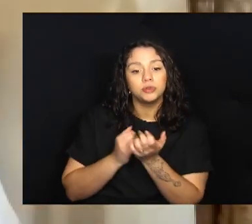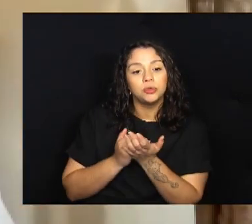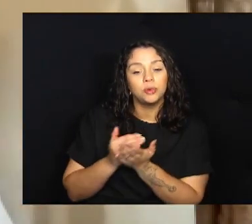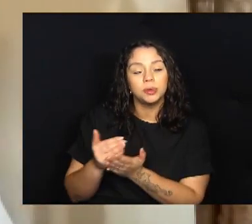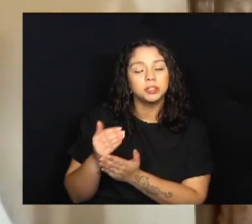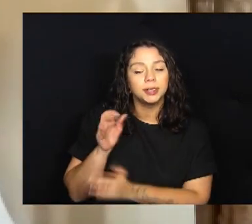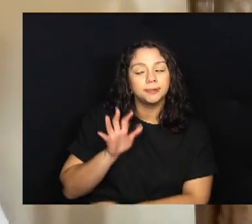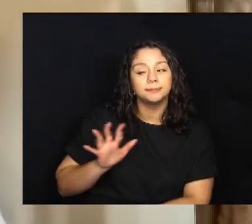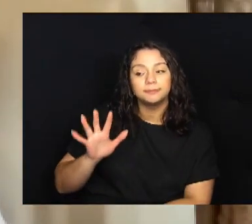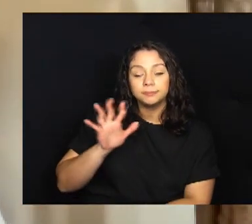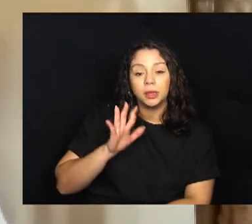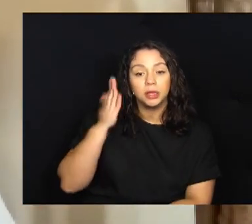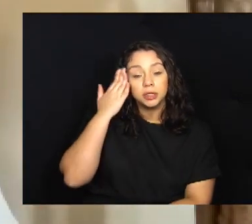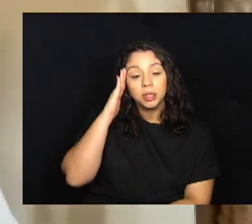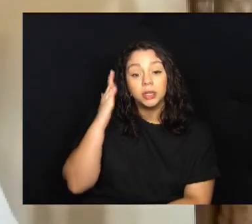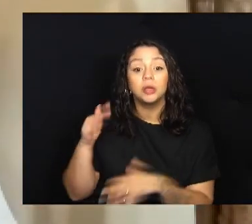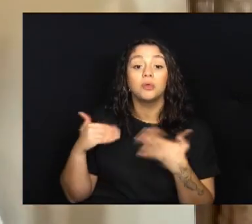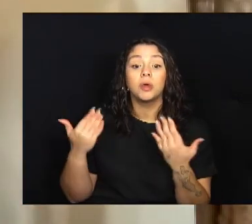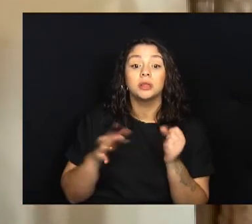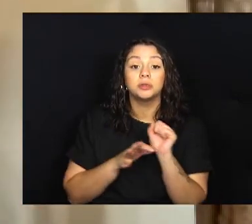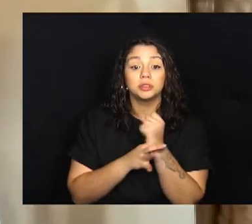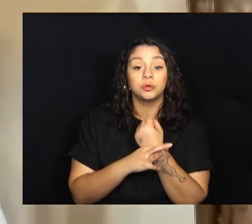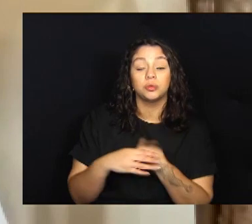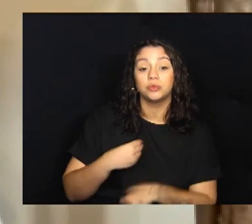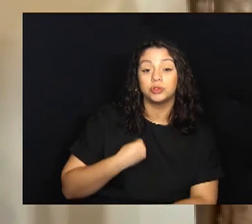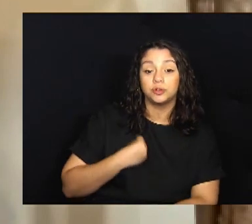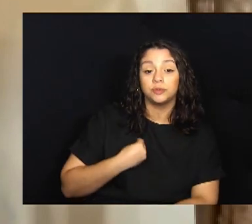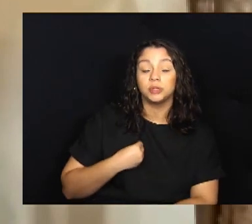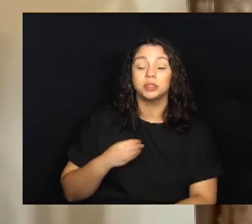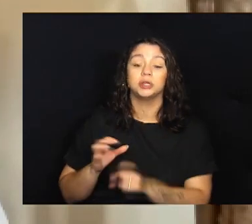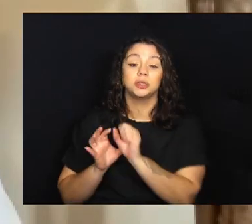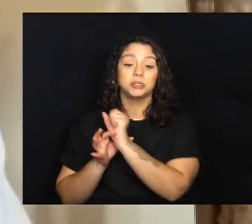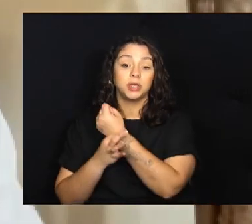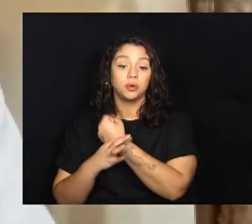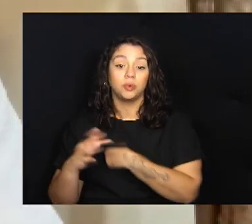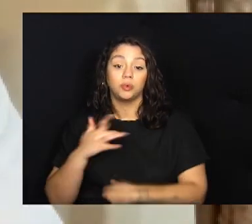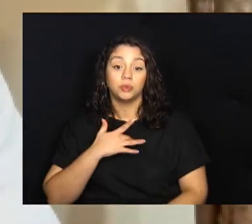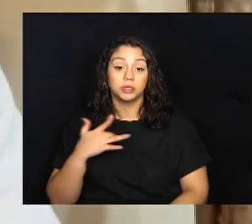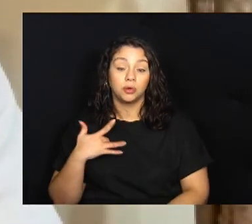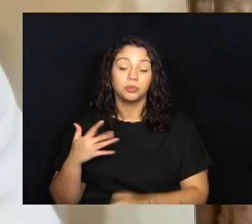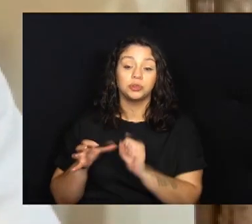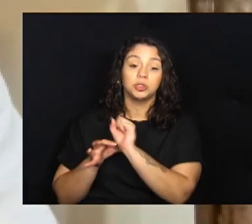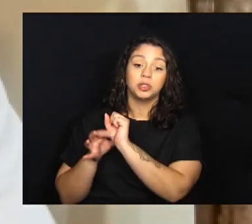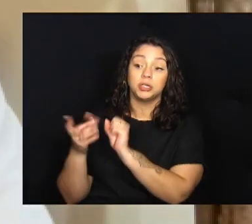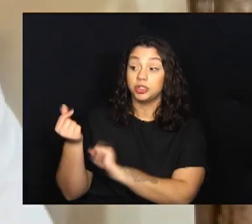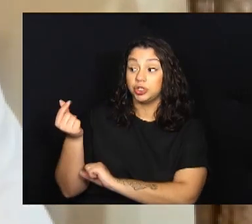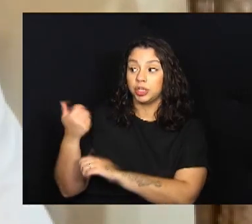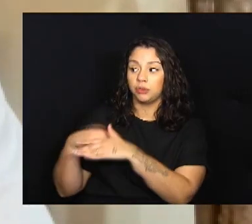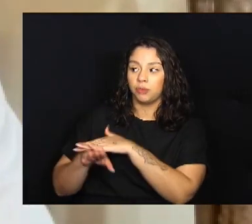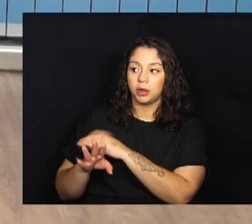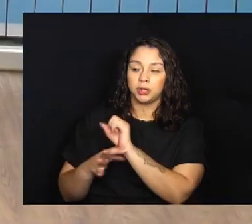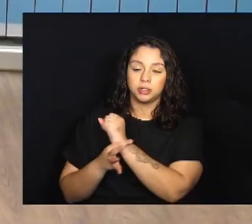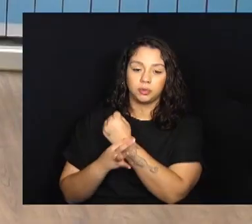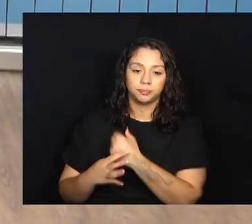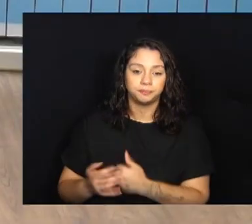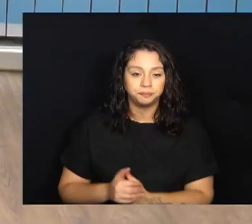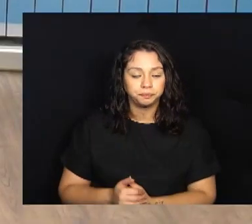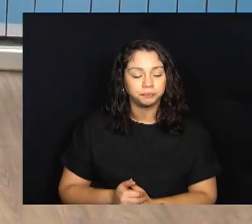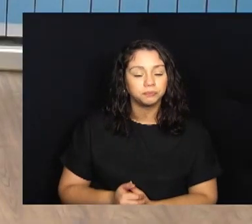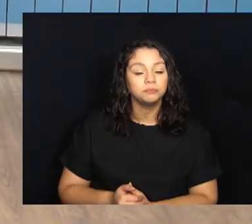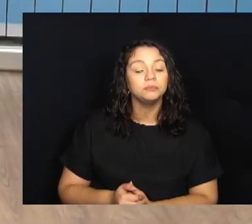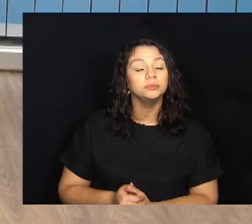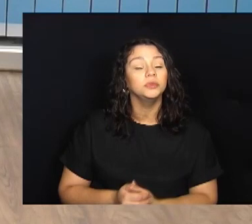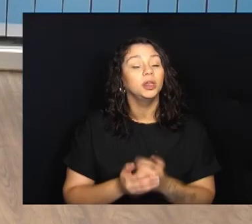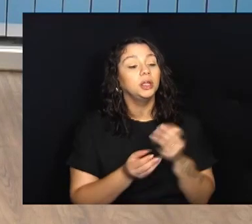raio-x, entendendo como é que está o seu seguro de vida, seguro saúde e a sua reserva de segurança. Marlon, e de que forma que as pessoas devem